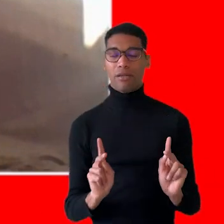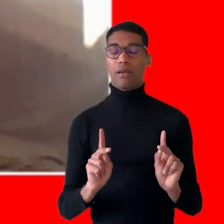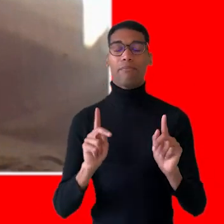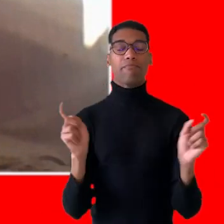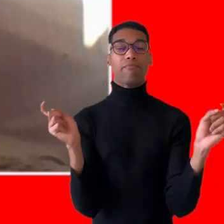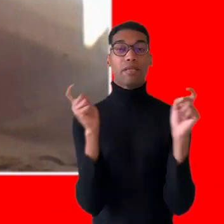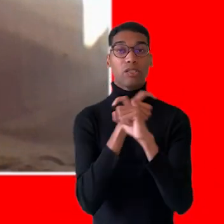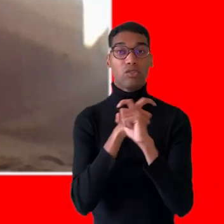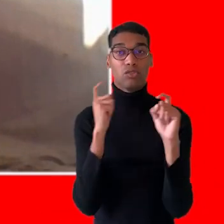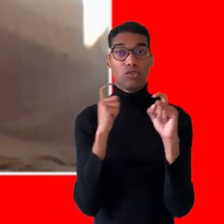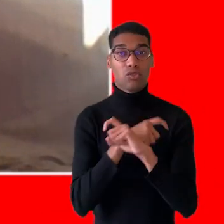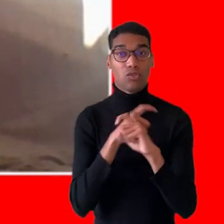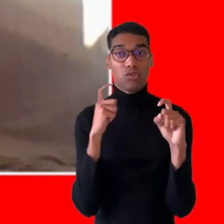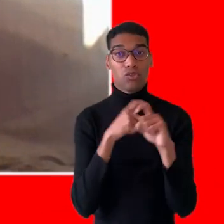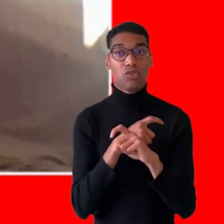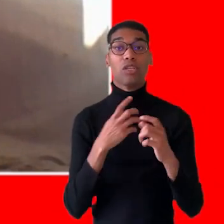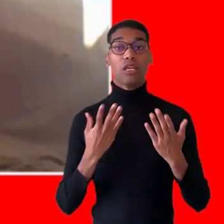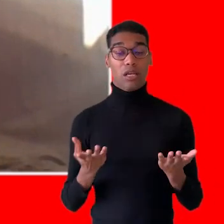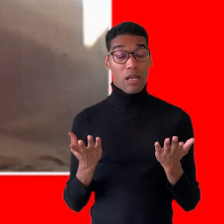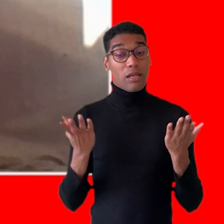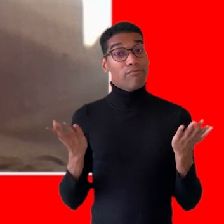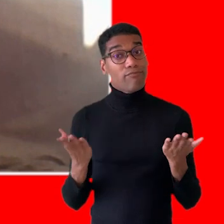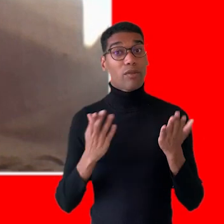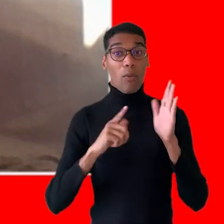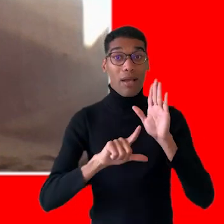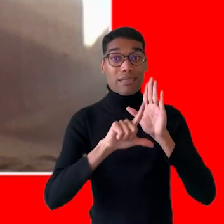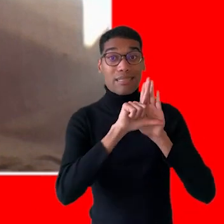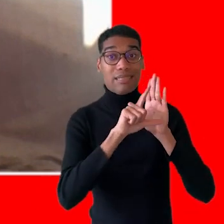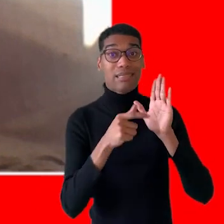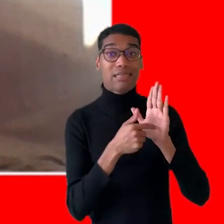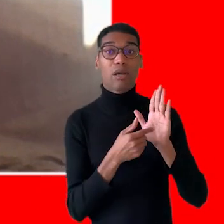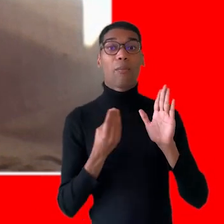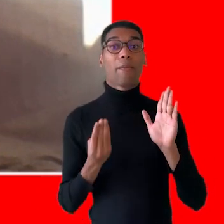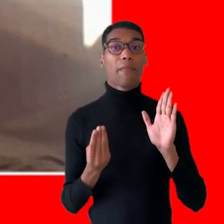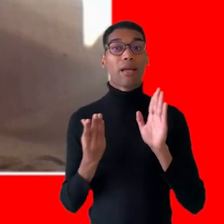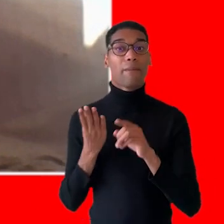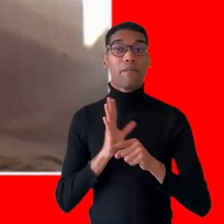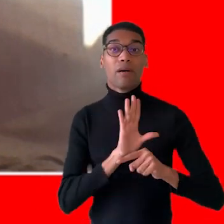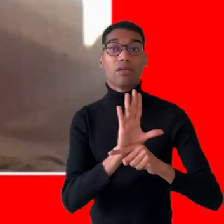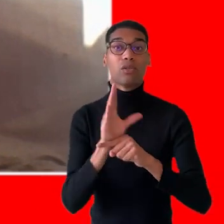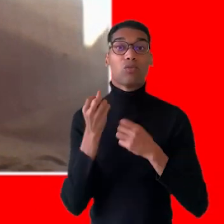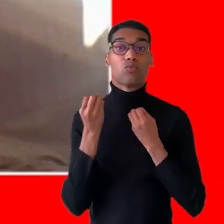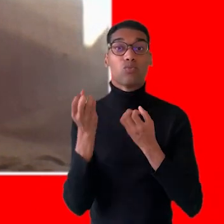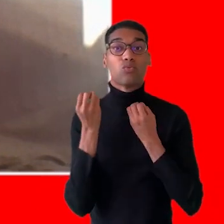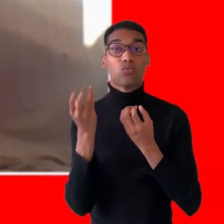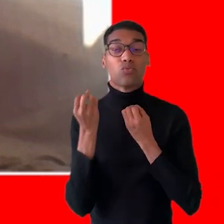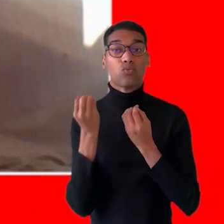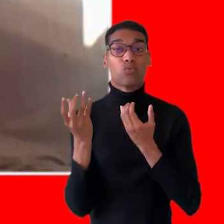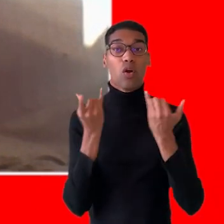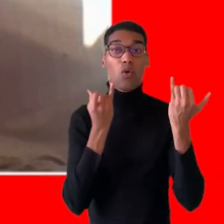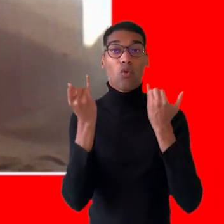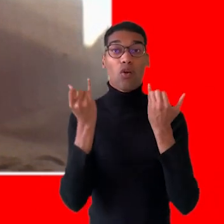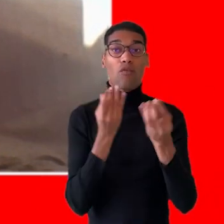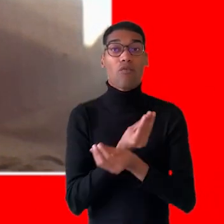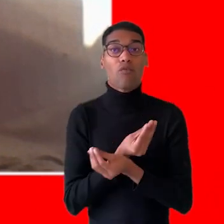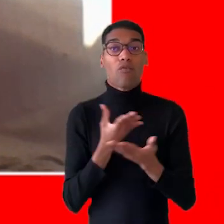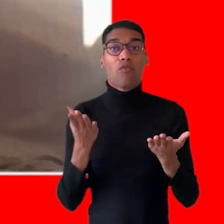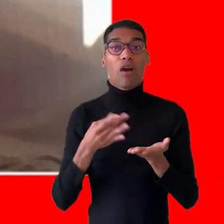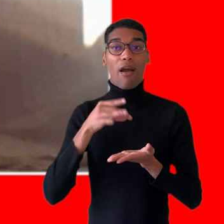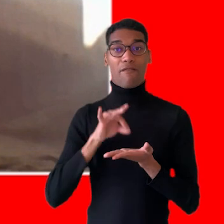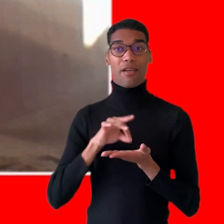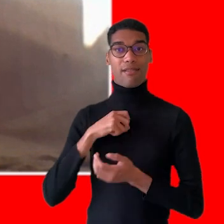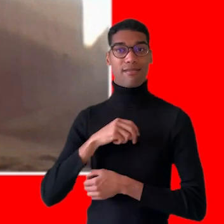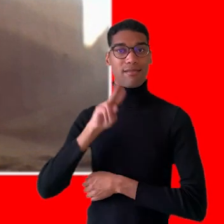mentira, né? Então, essa legislação, ela vem para corrigir, para informar as